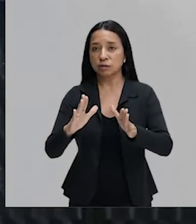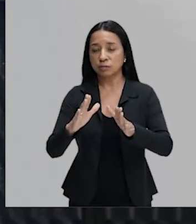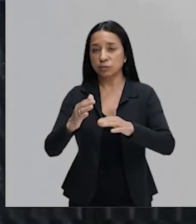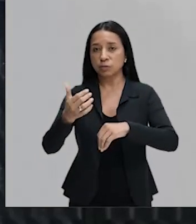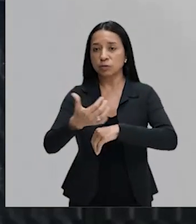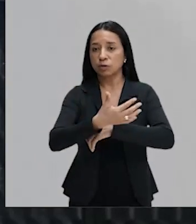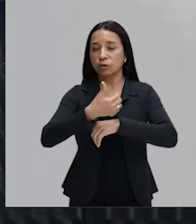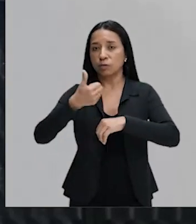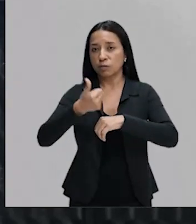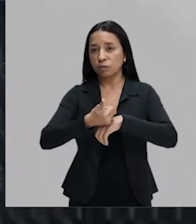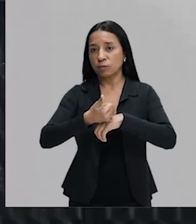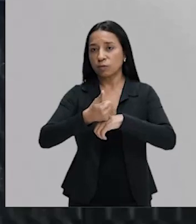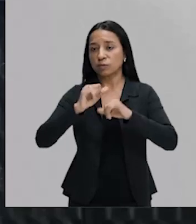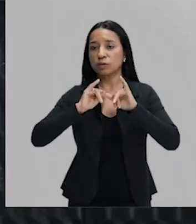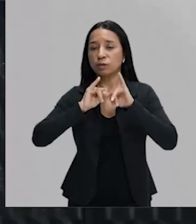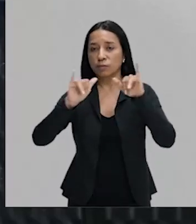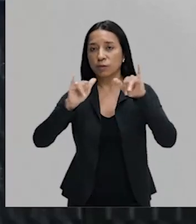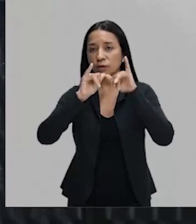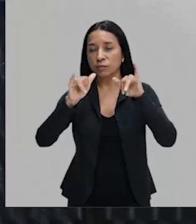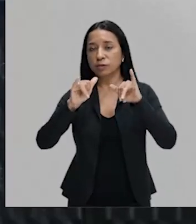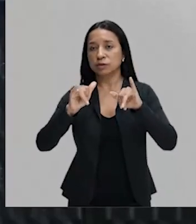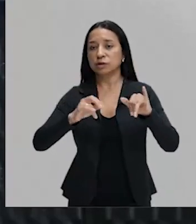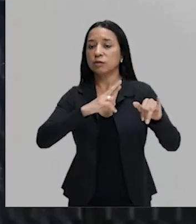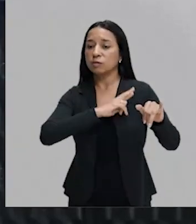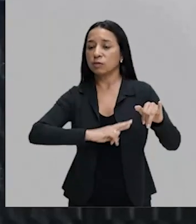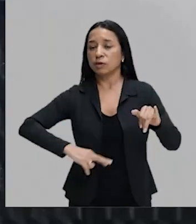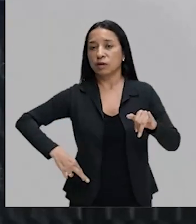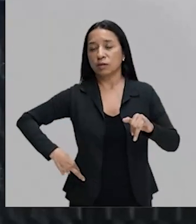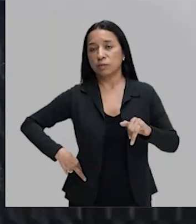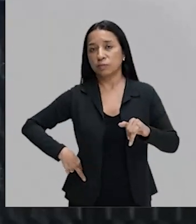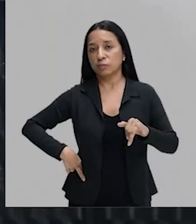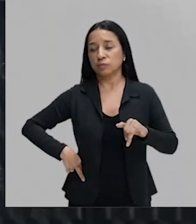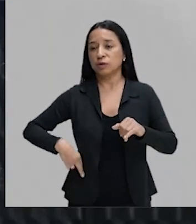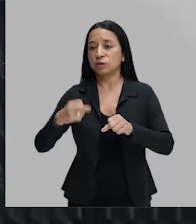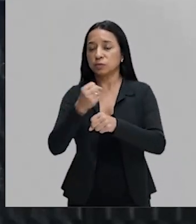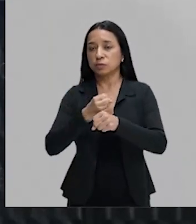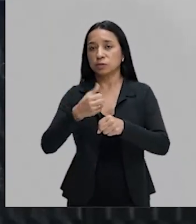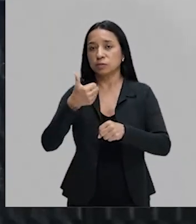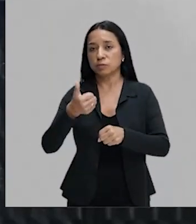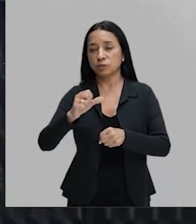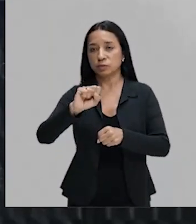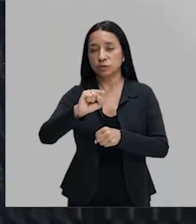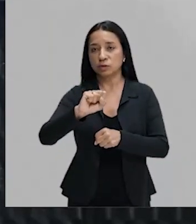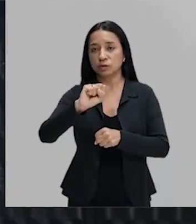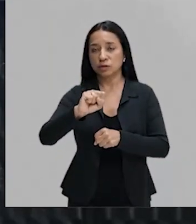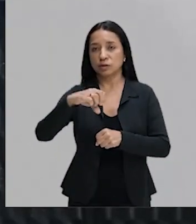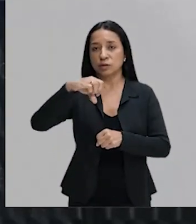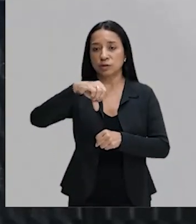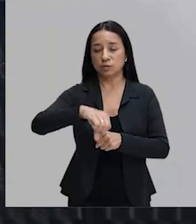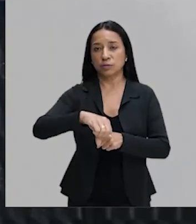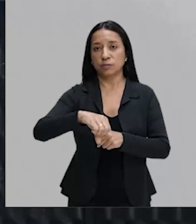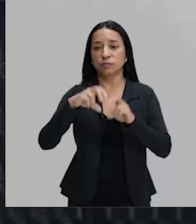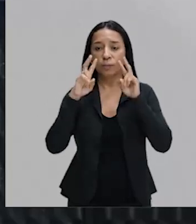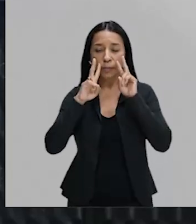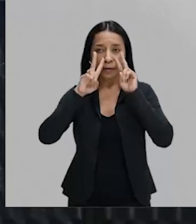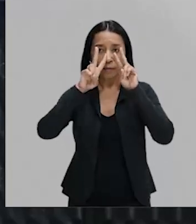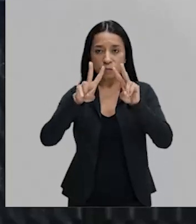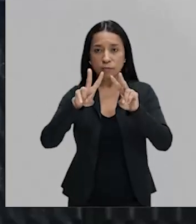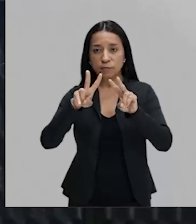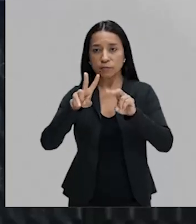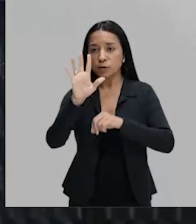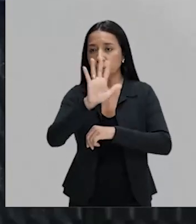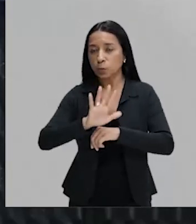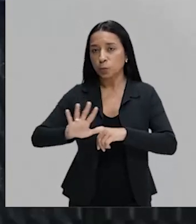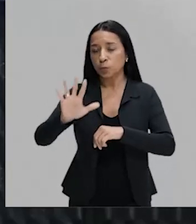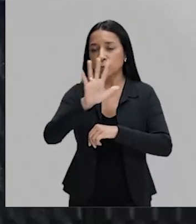da proclamação da República em 1889. Analisando os aspectos econômicos,